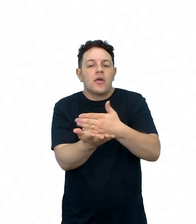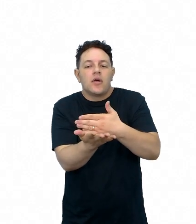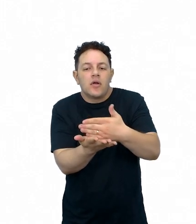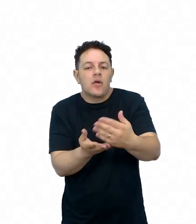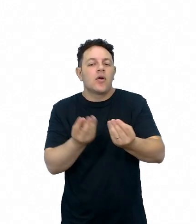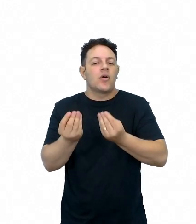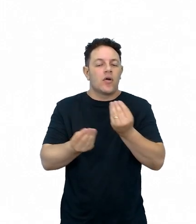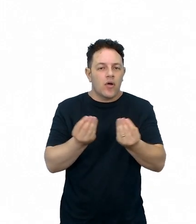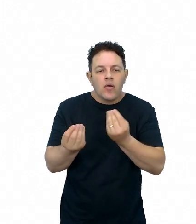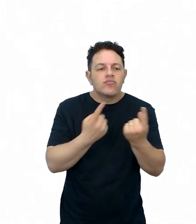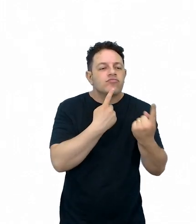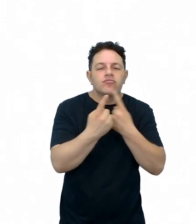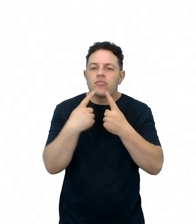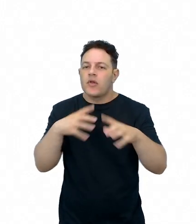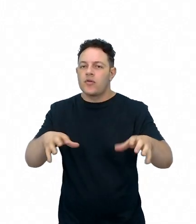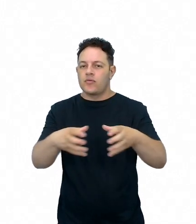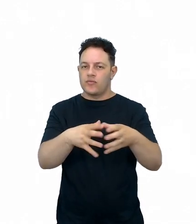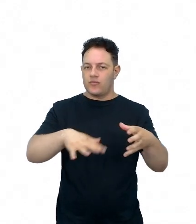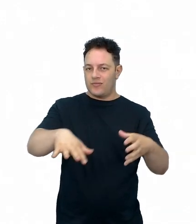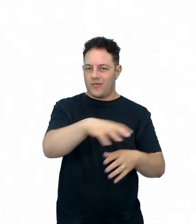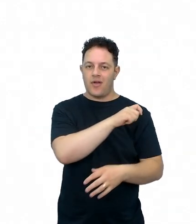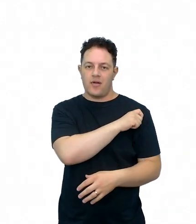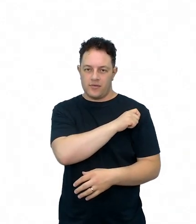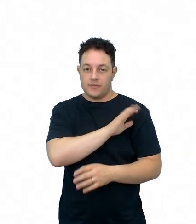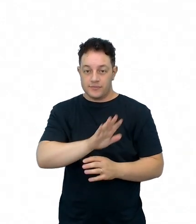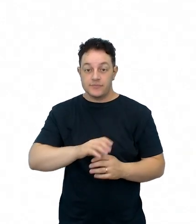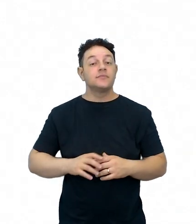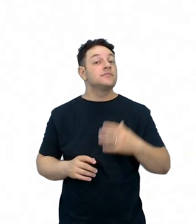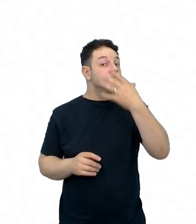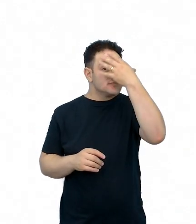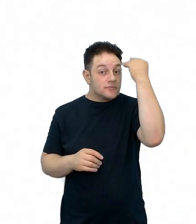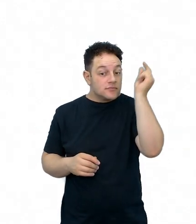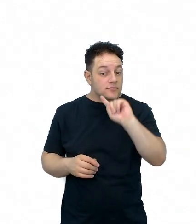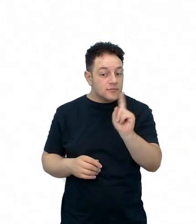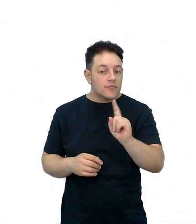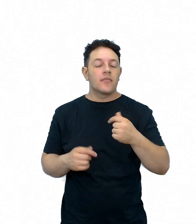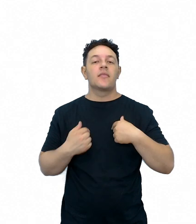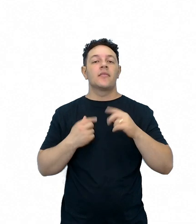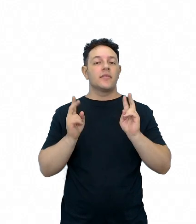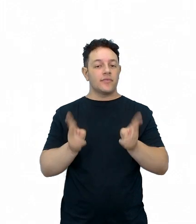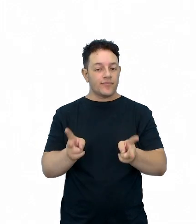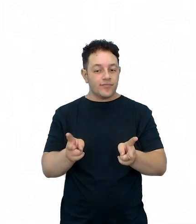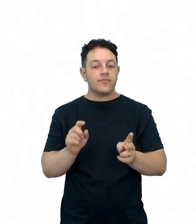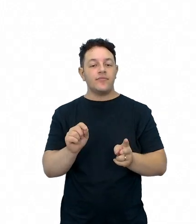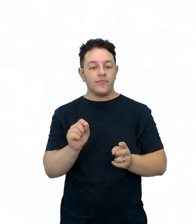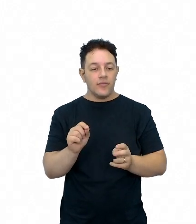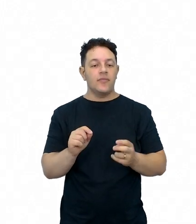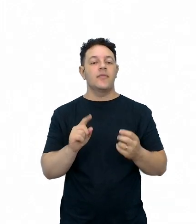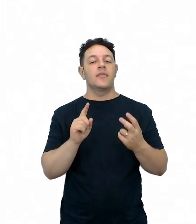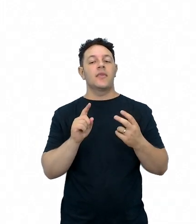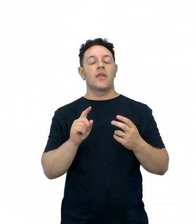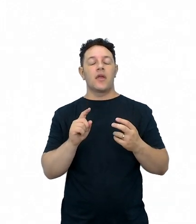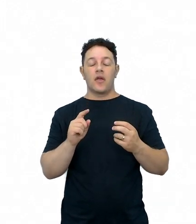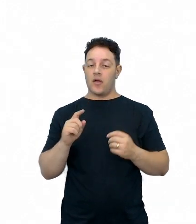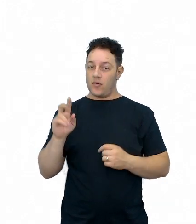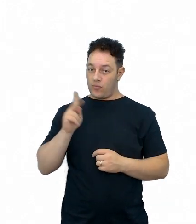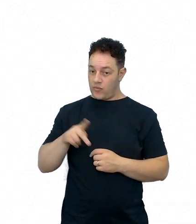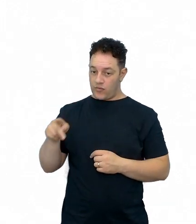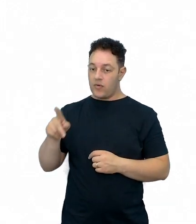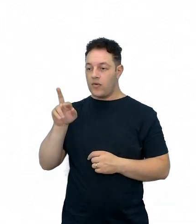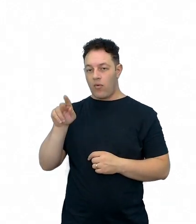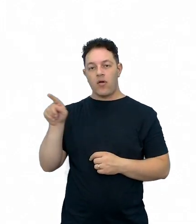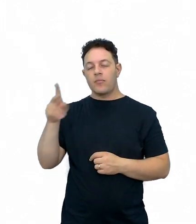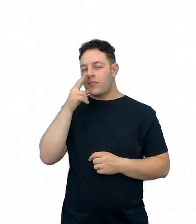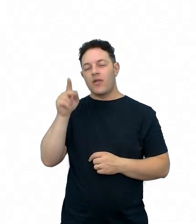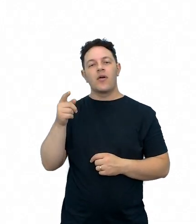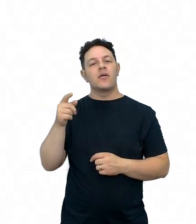planejar junto com eles tudo isso, né? Não esqueçam que sempre eu tenho que definir como professor uma âncora, né,